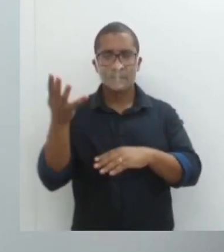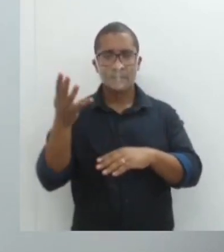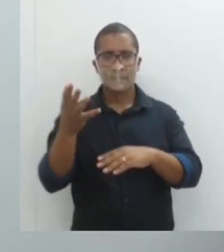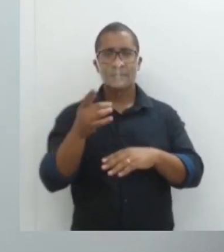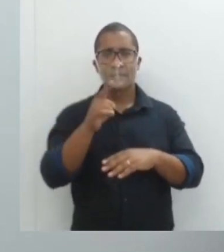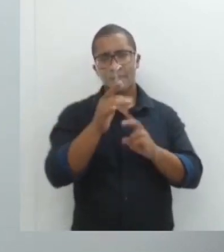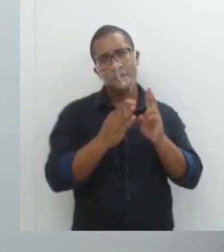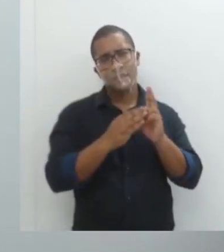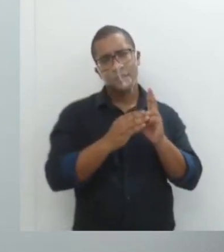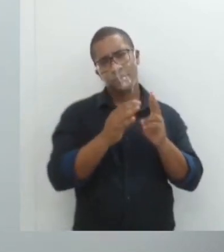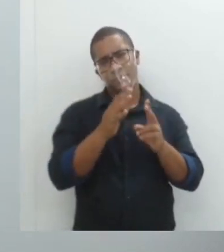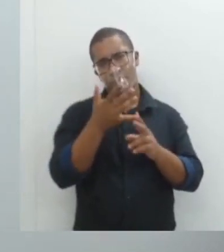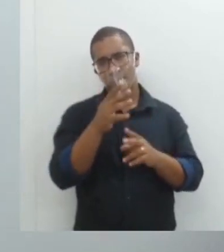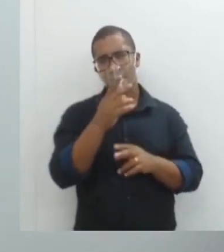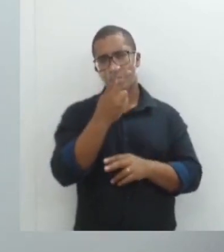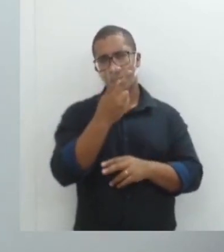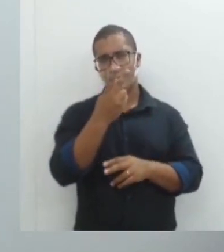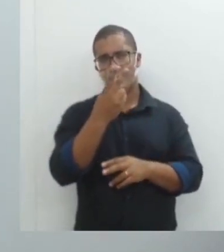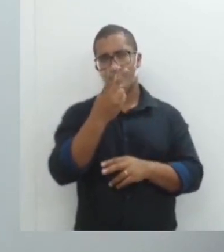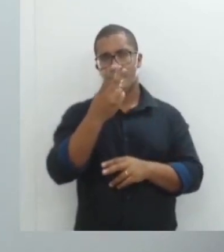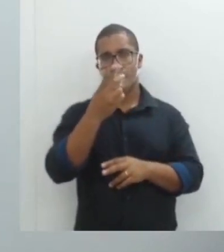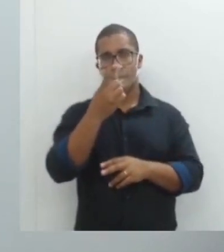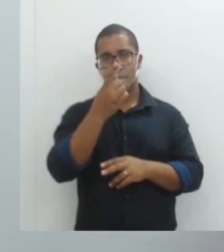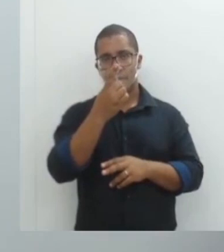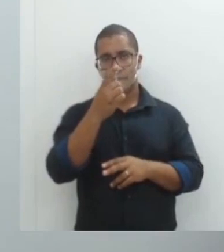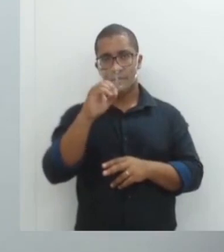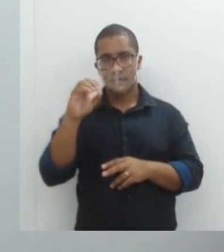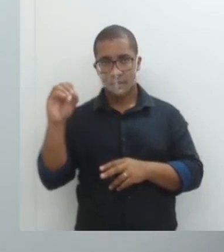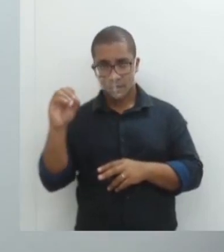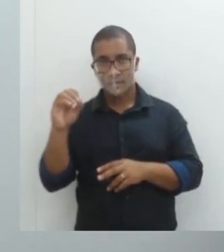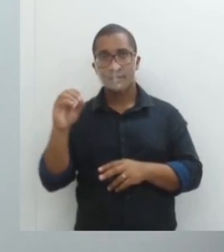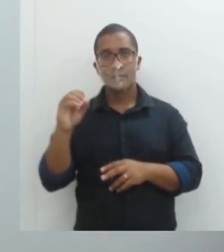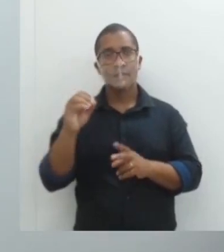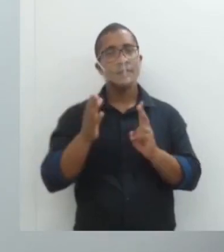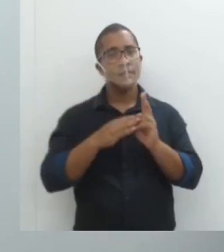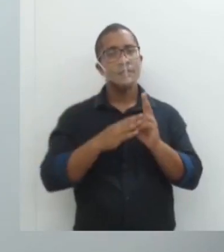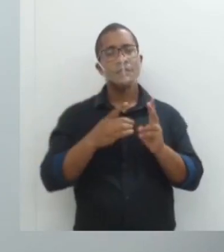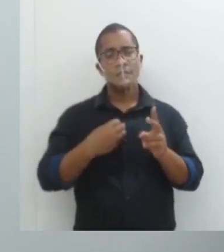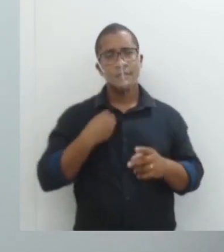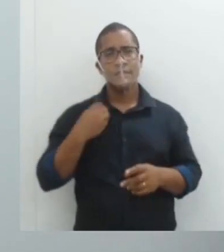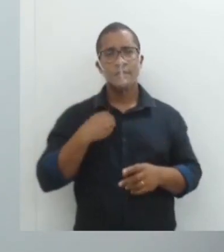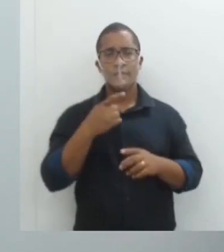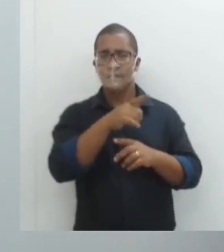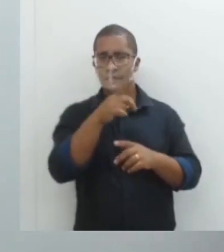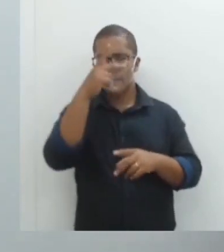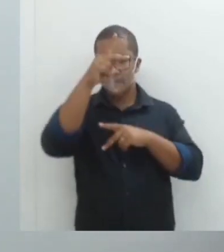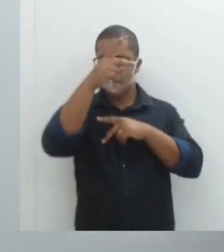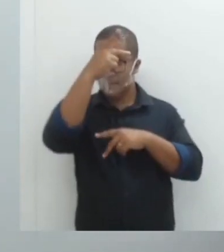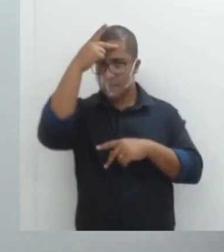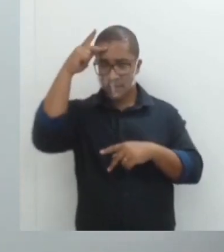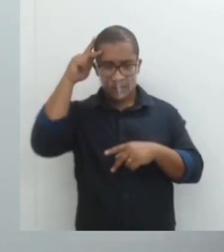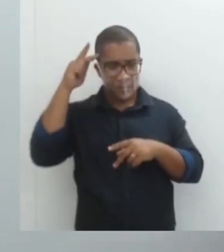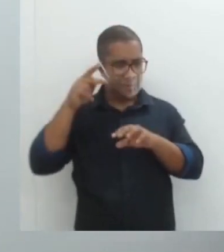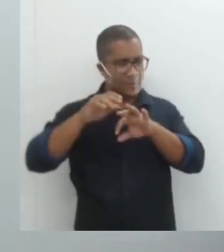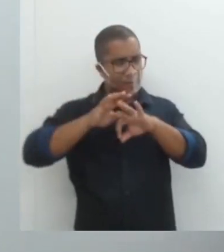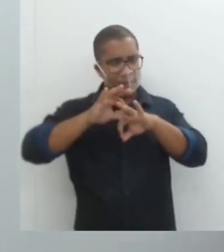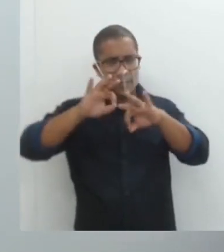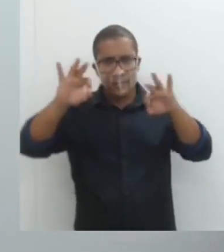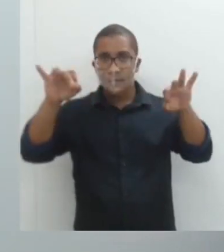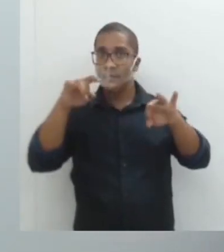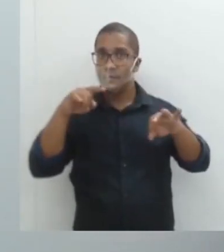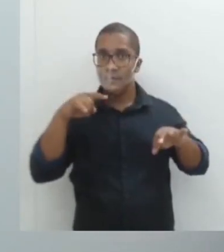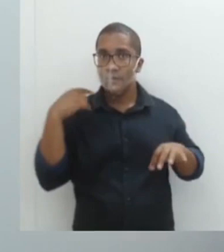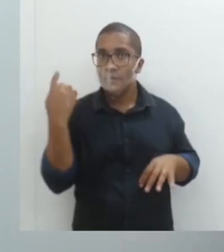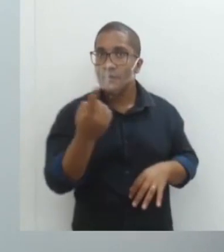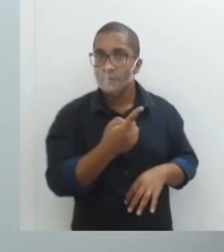índios e vivem da agricultura. Então, são pessoas maravilhosas e que nós